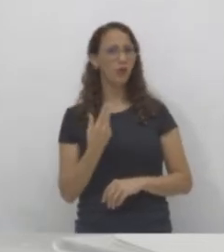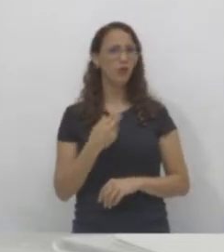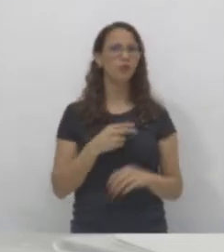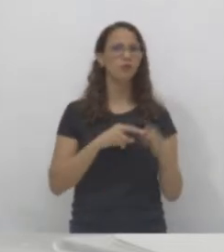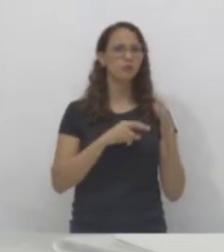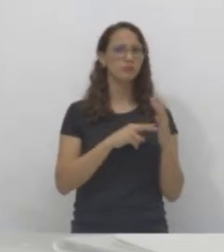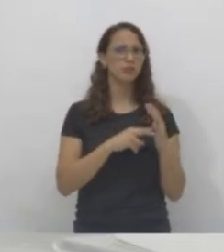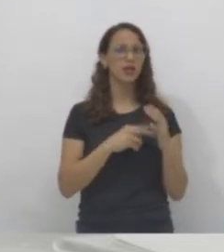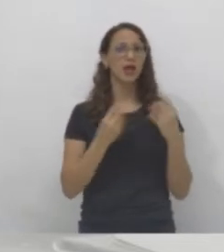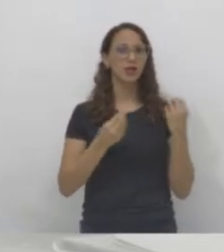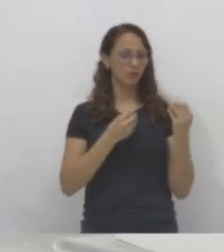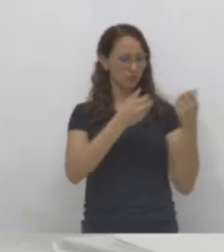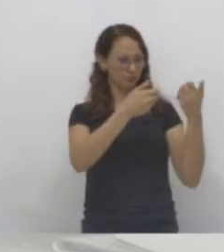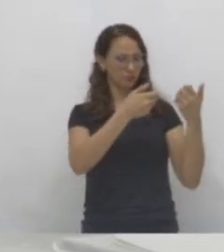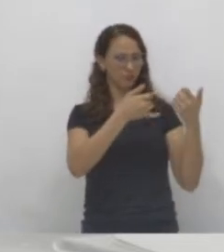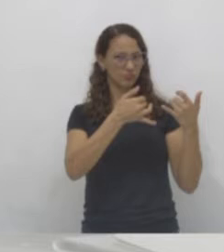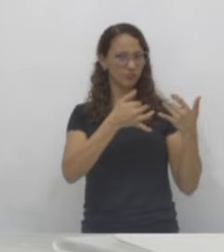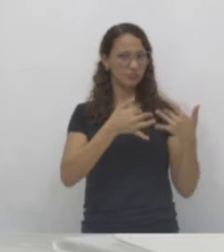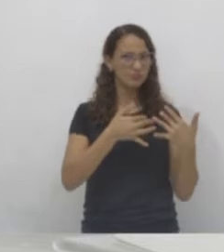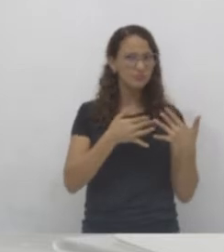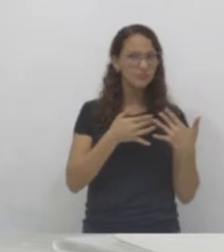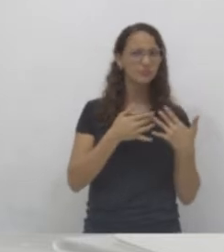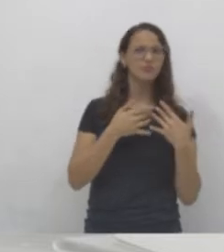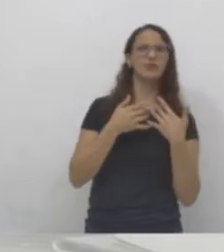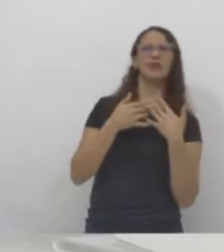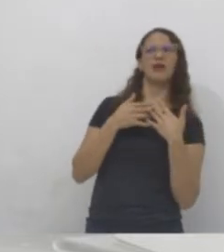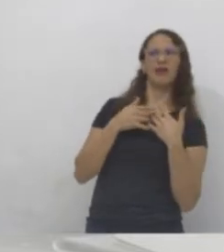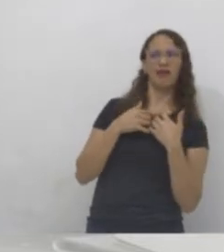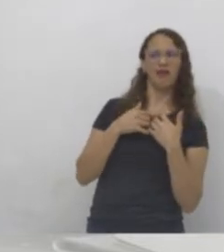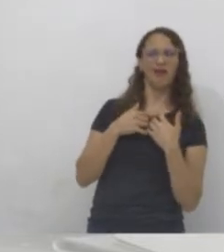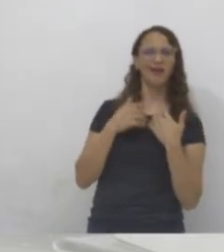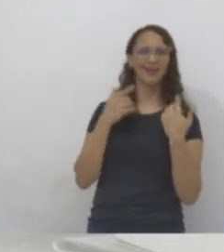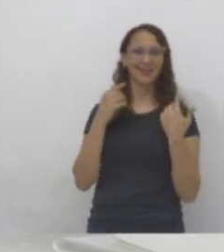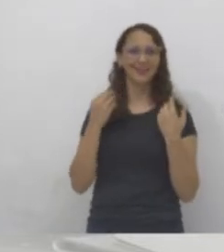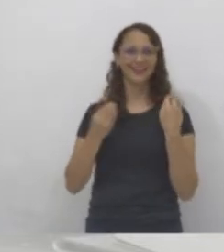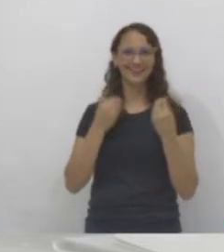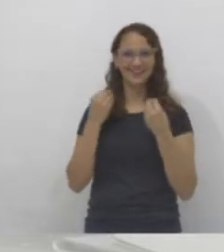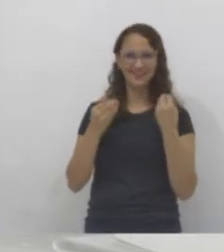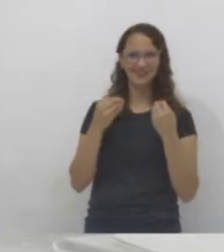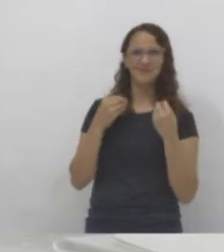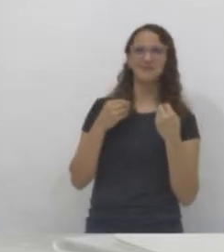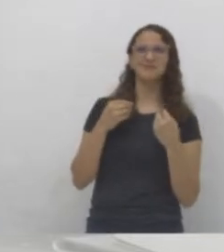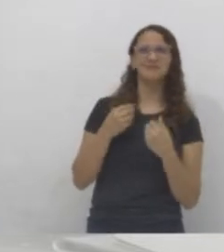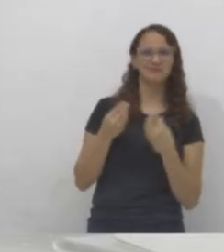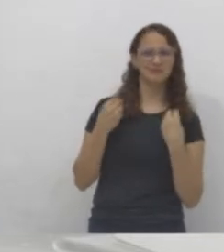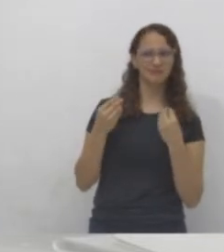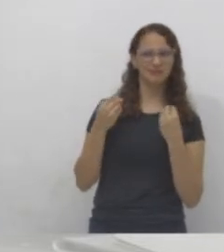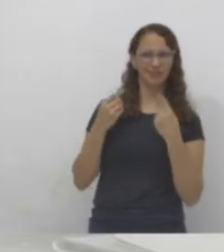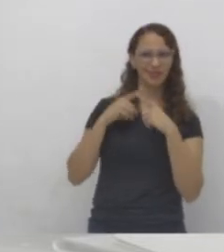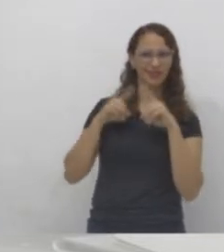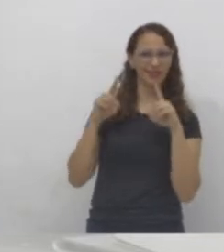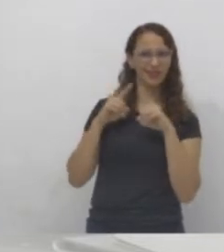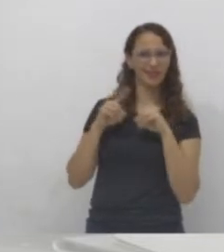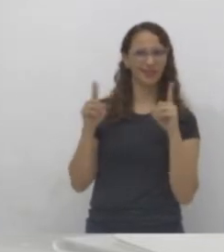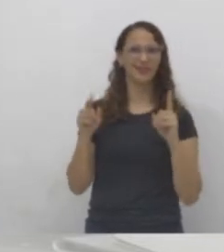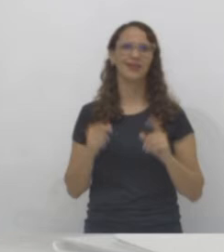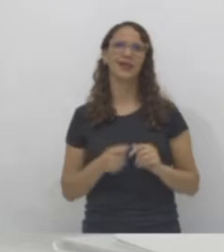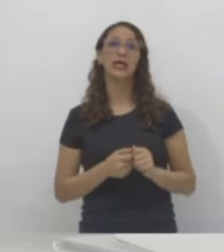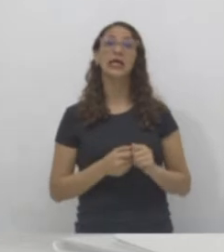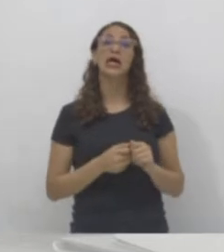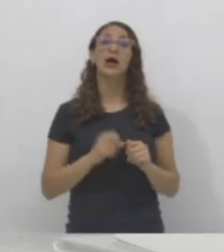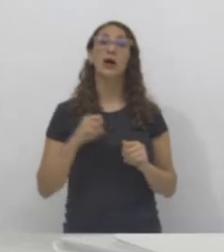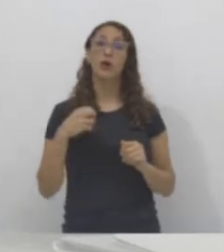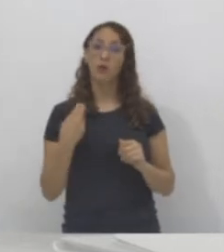ela envolve situações cotidianas, situações do nosso dia a dia. Observe bem essas características aí.